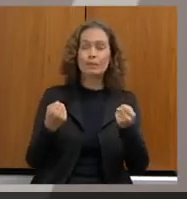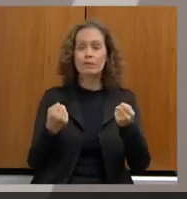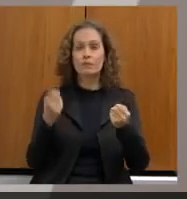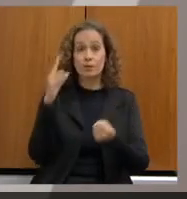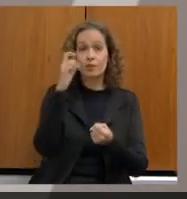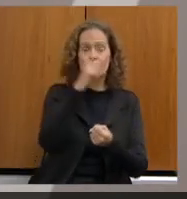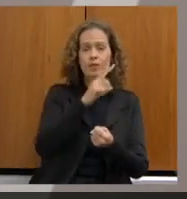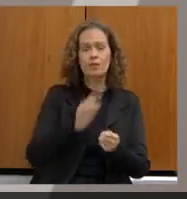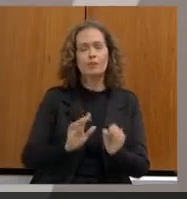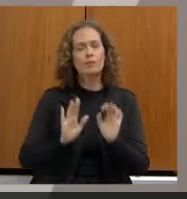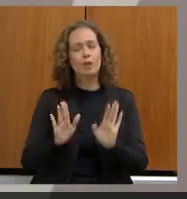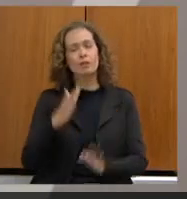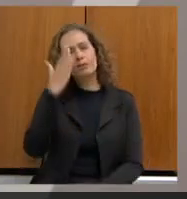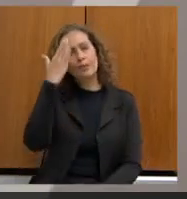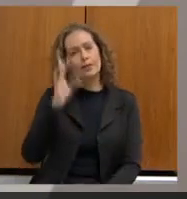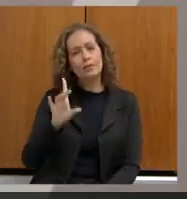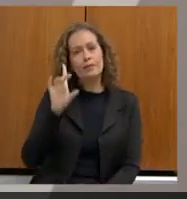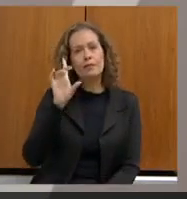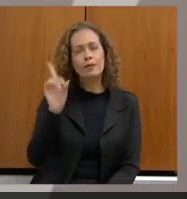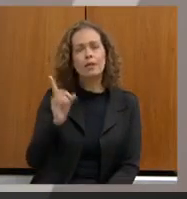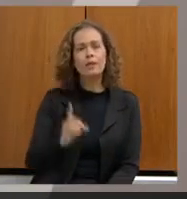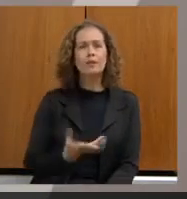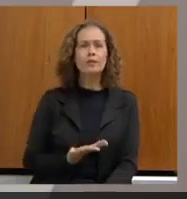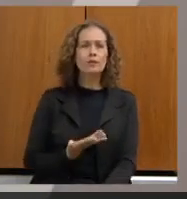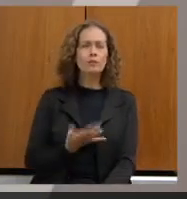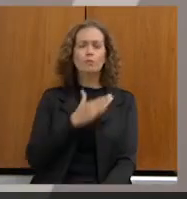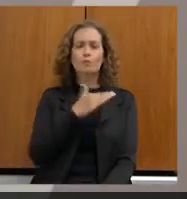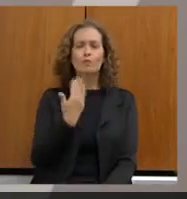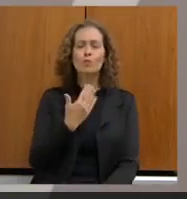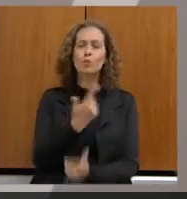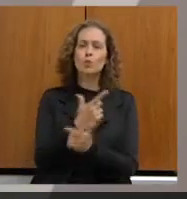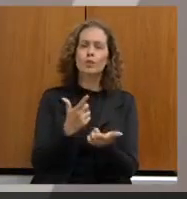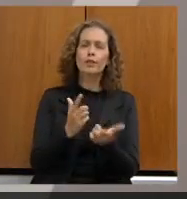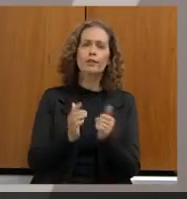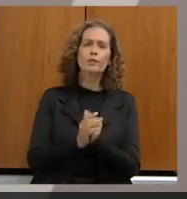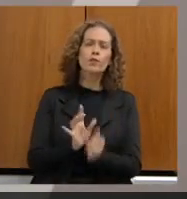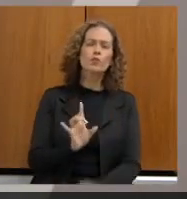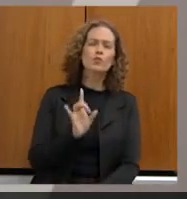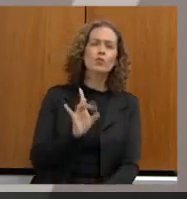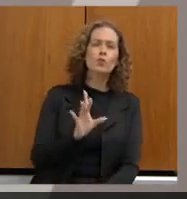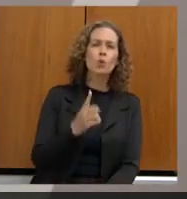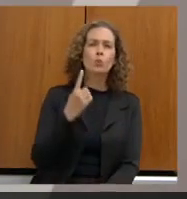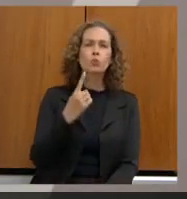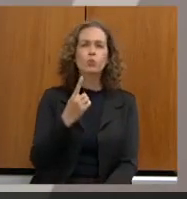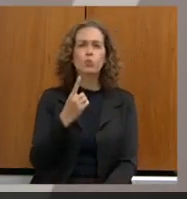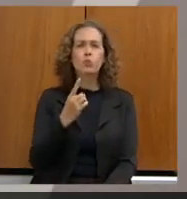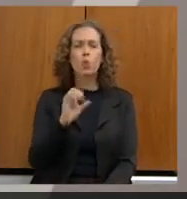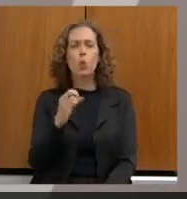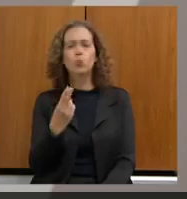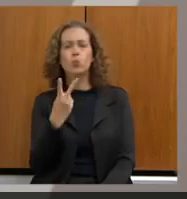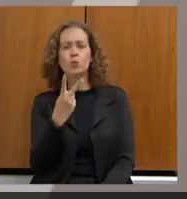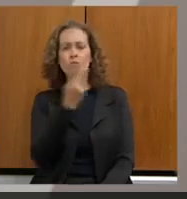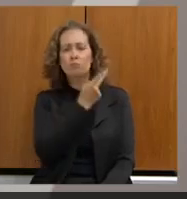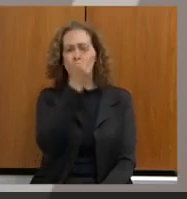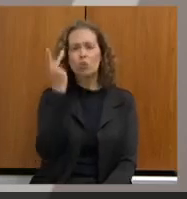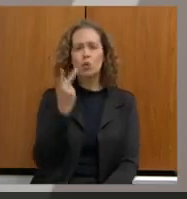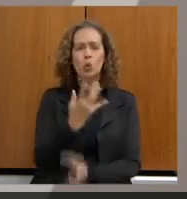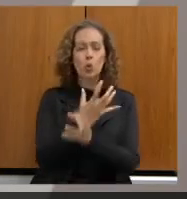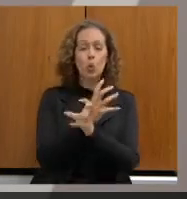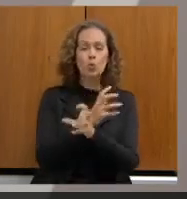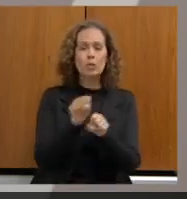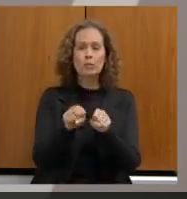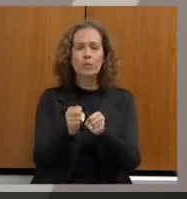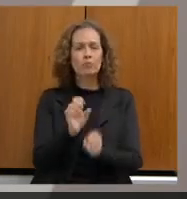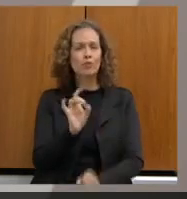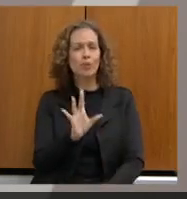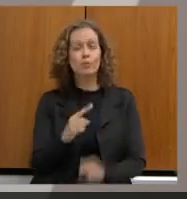né humanos né teve só um tripulante que parece que teve algum dos ossos quebrados Mas passa bem